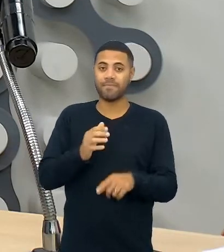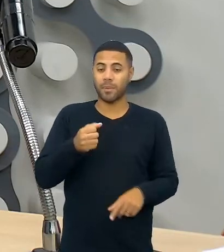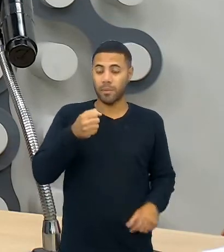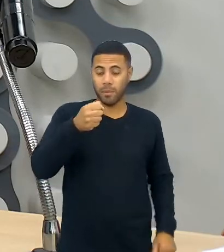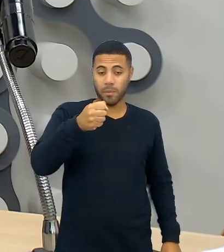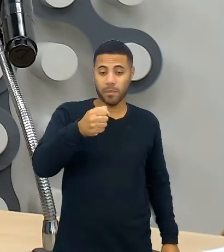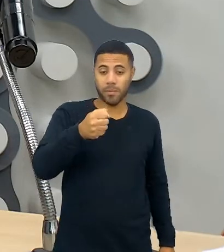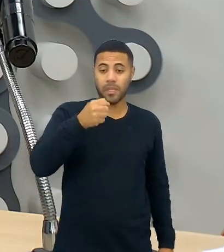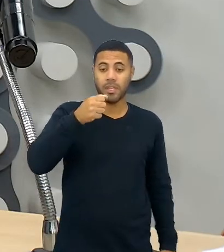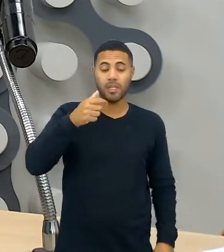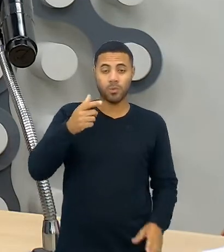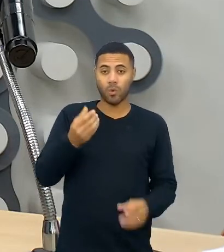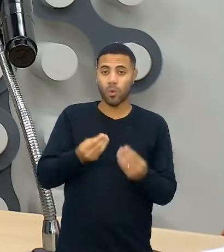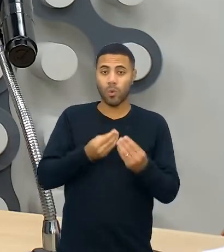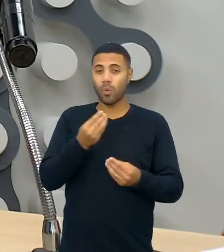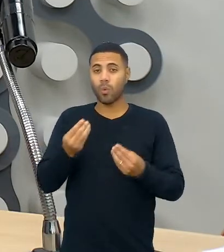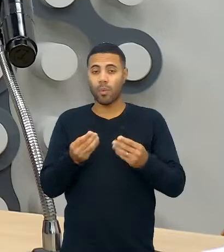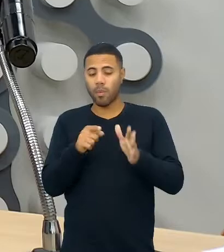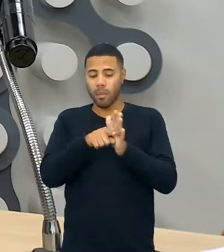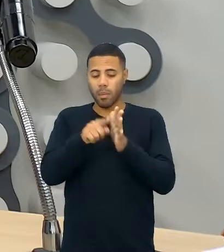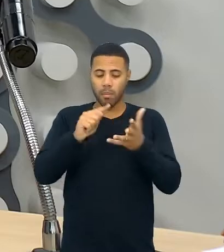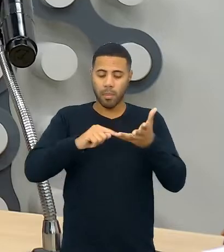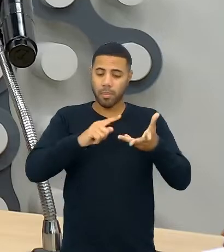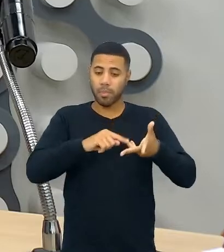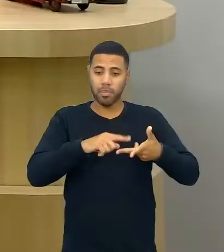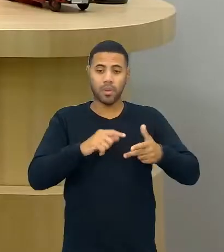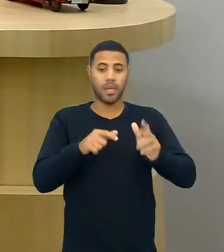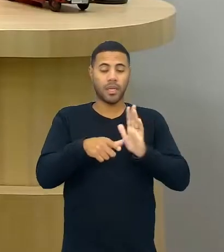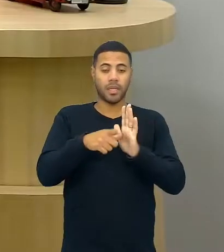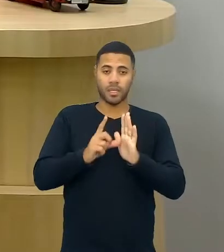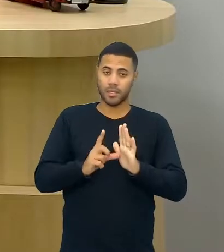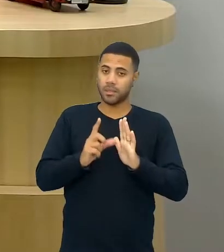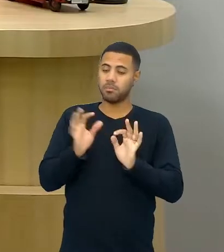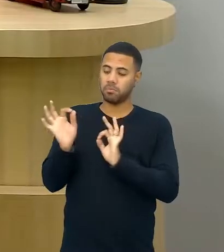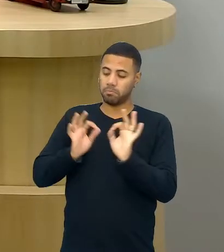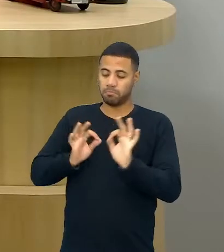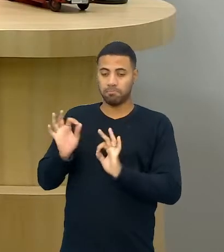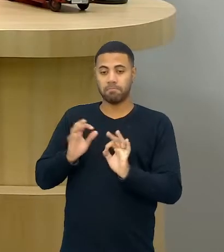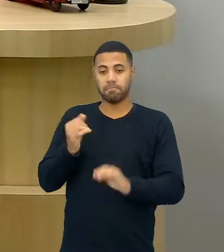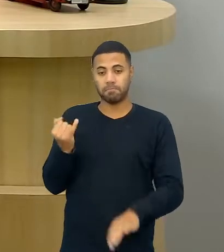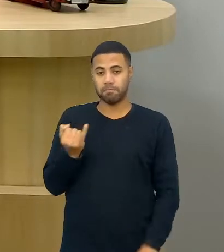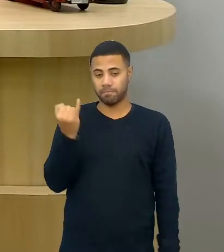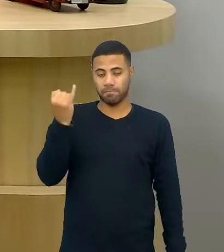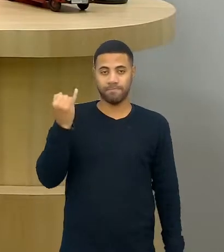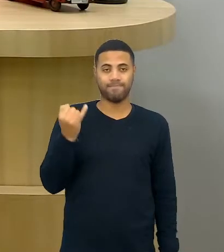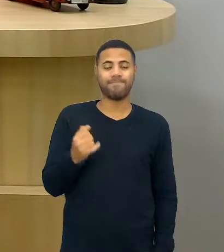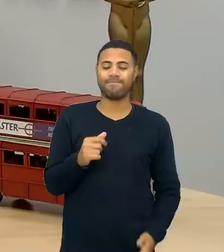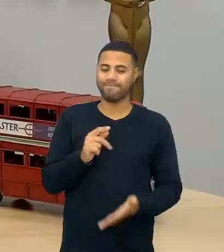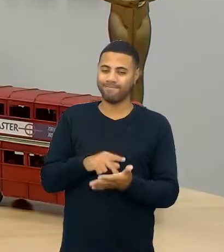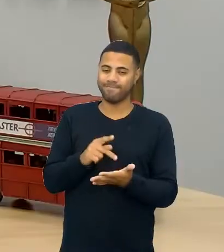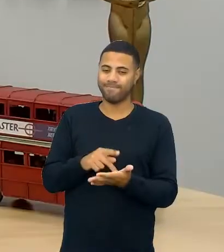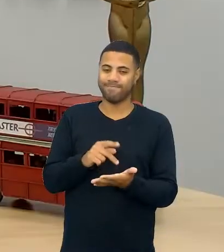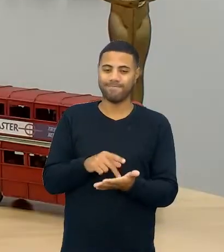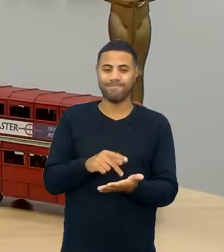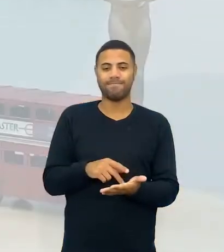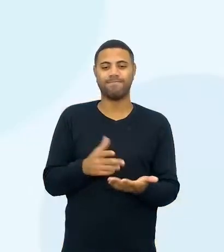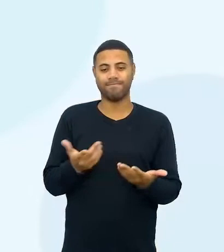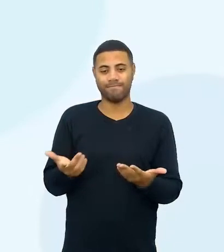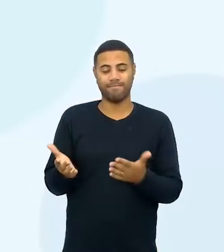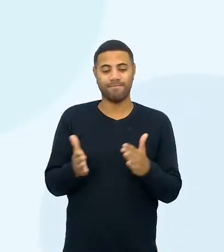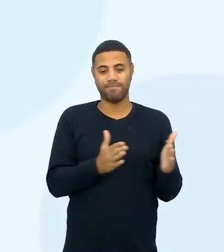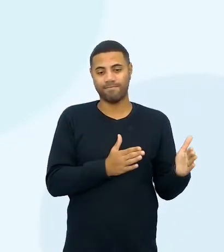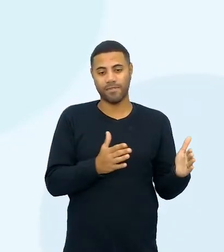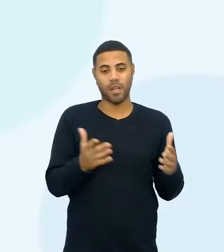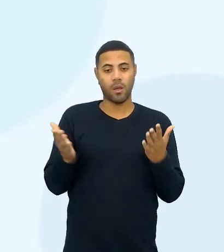ali, né, no momento dele. Exato. Mas é isso. É interessante. É interessante. E aí, olha só, o apresentador.